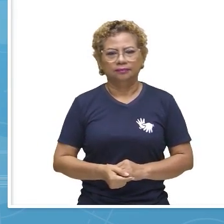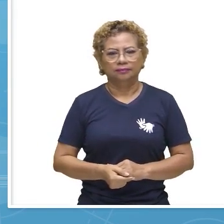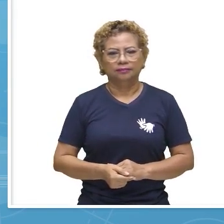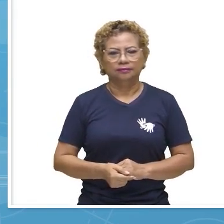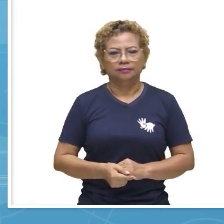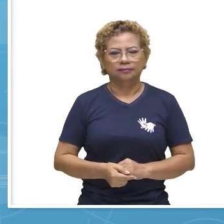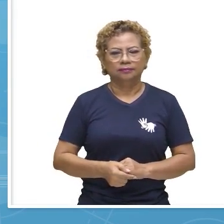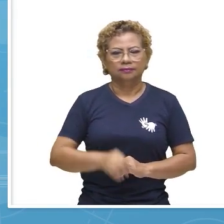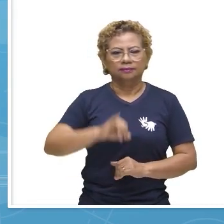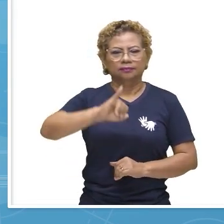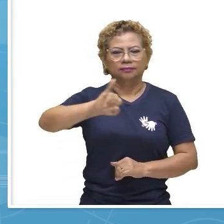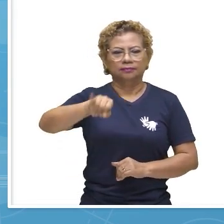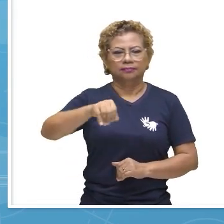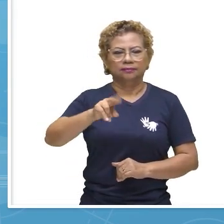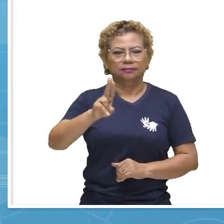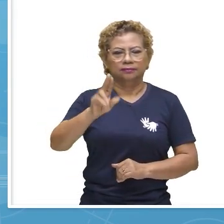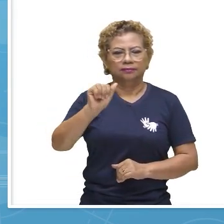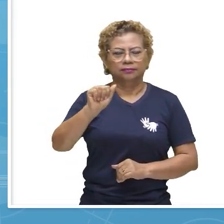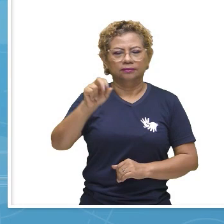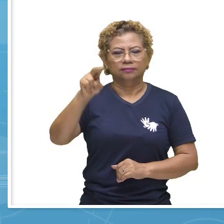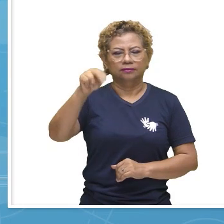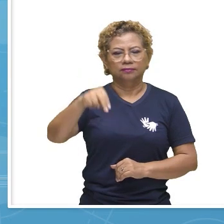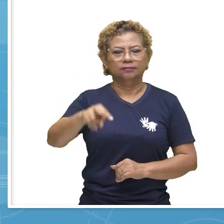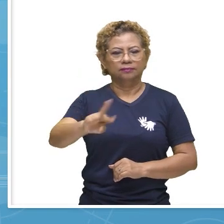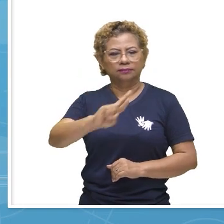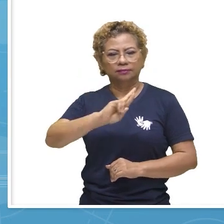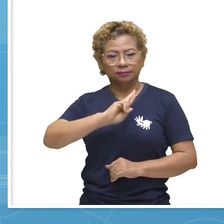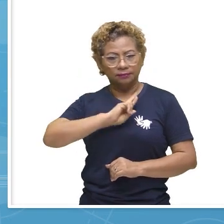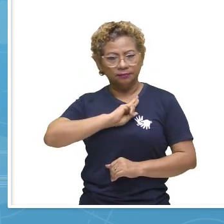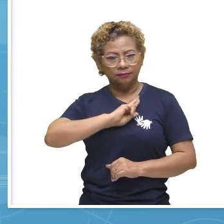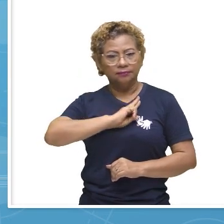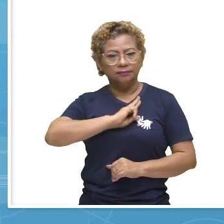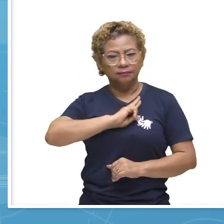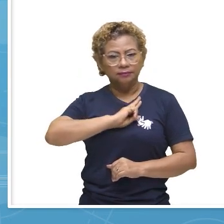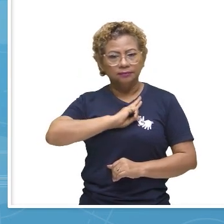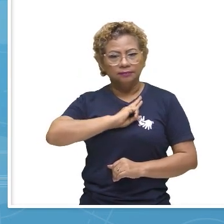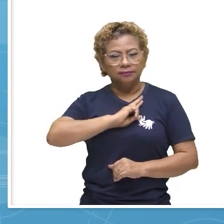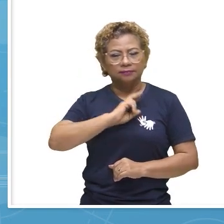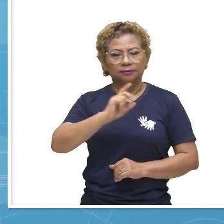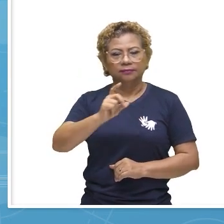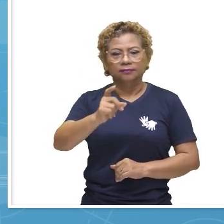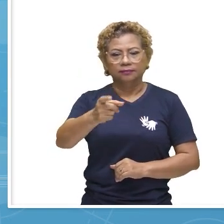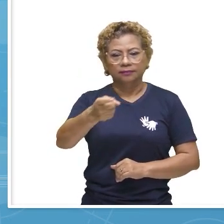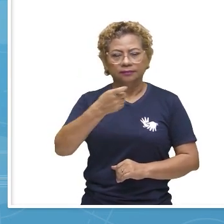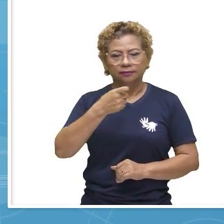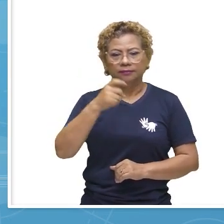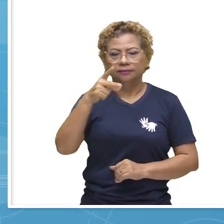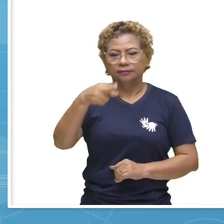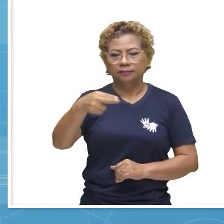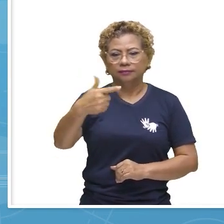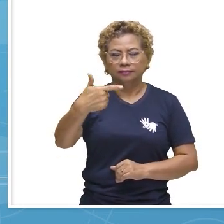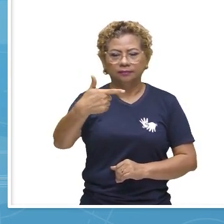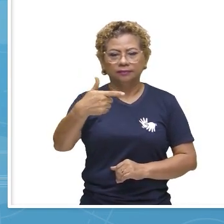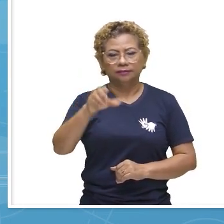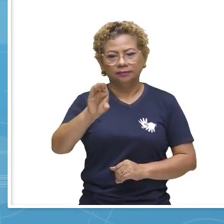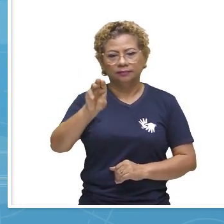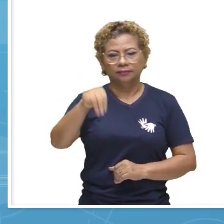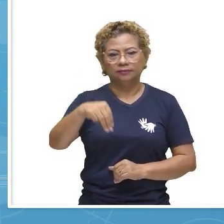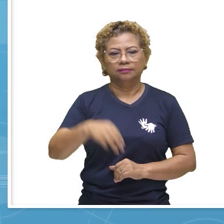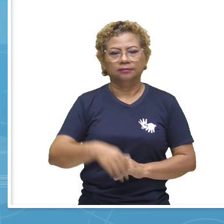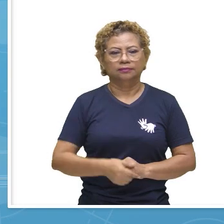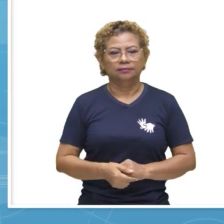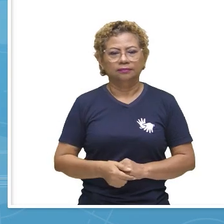Juan, da Escola Estadual Dom João de Souza, diz que a questão 1, x é igual a 2 centímetros.